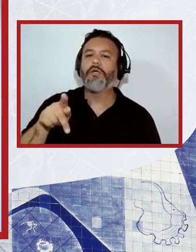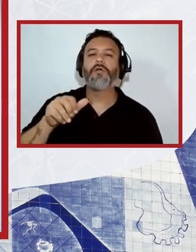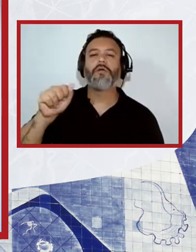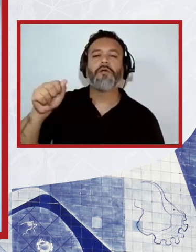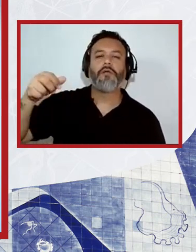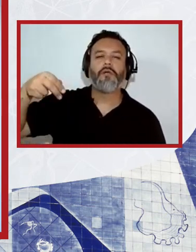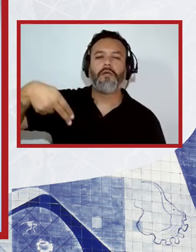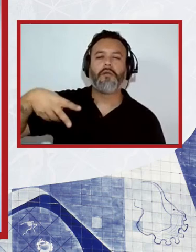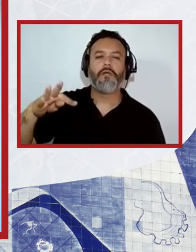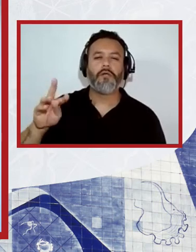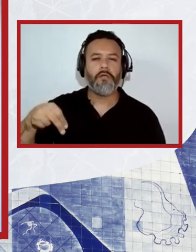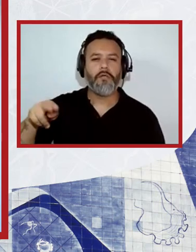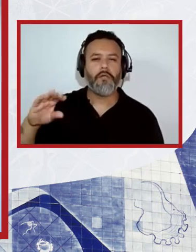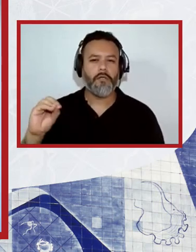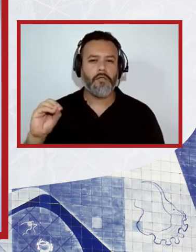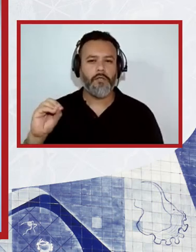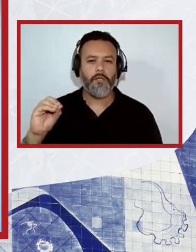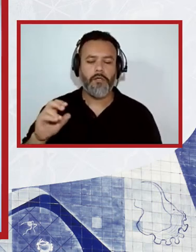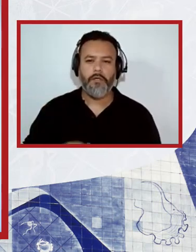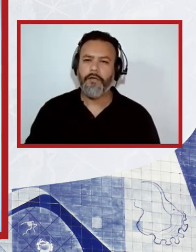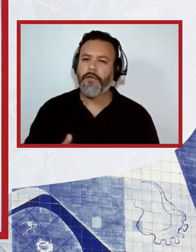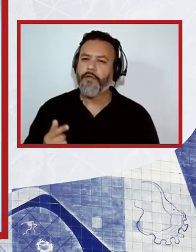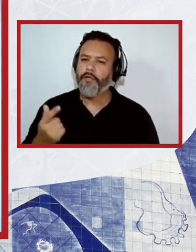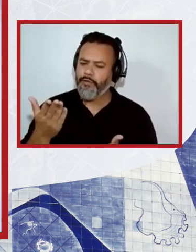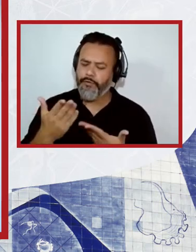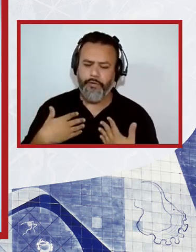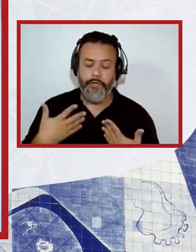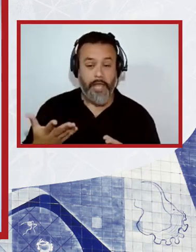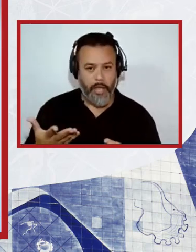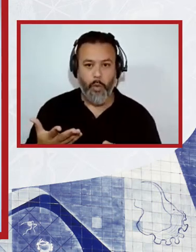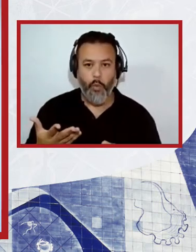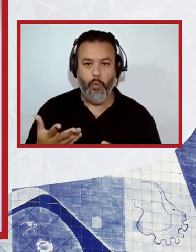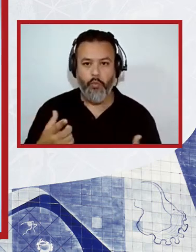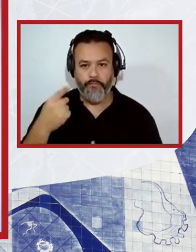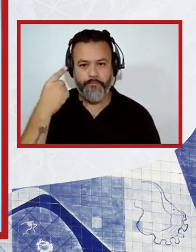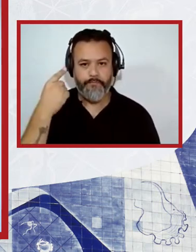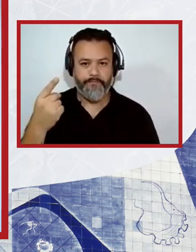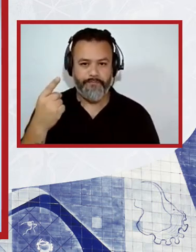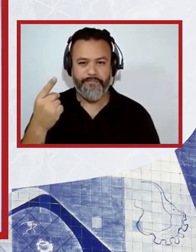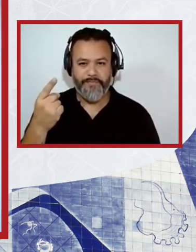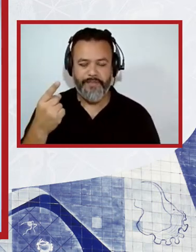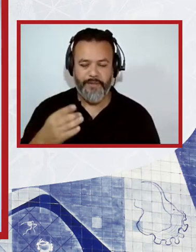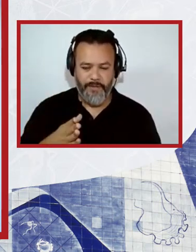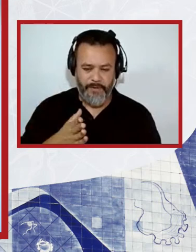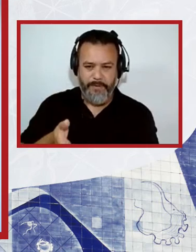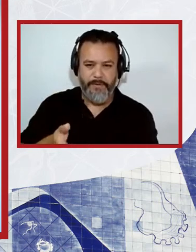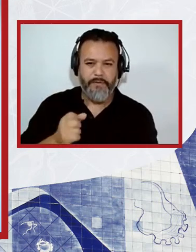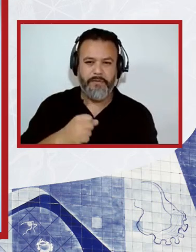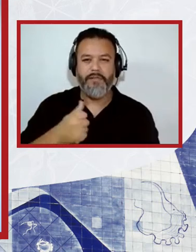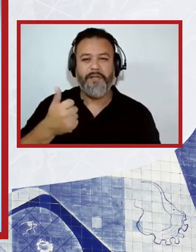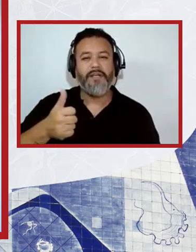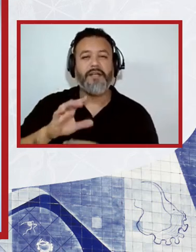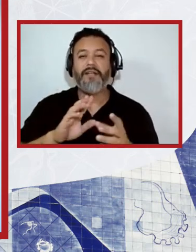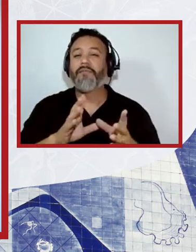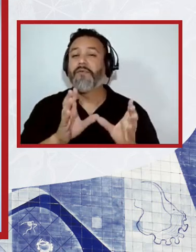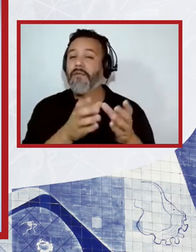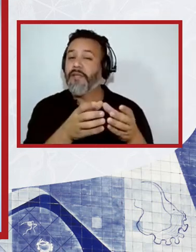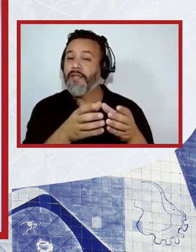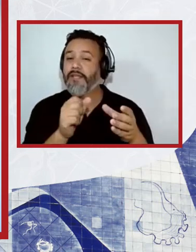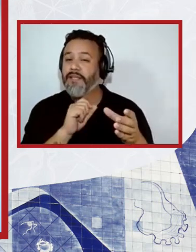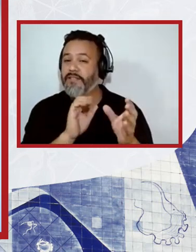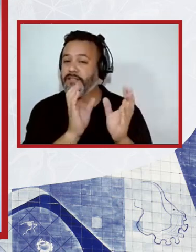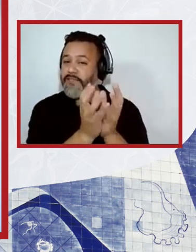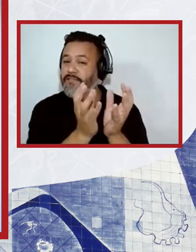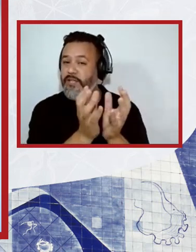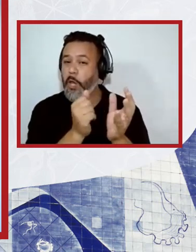Antônio Borges, né, eu fui uma das, fiz parte de uma das primeiras turmas